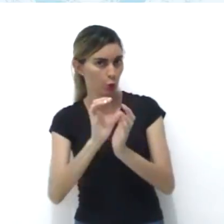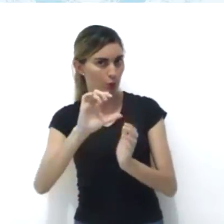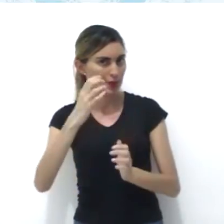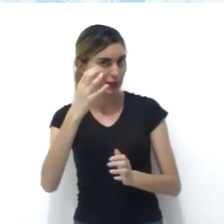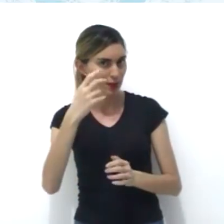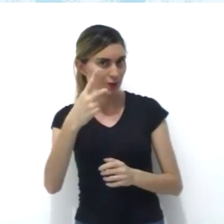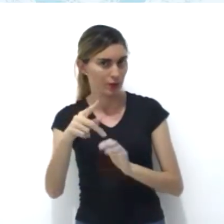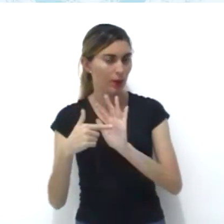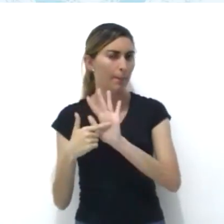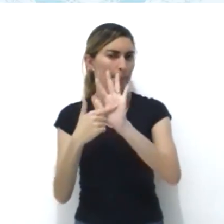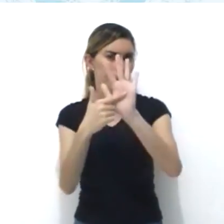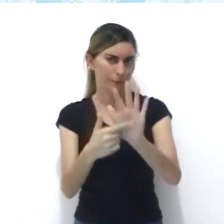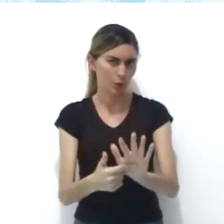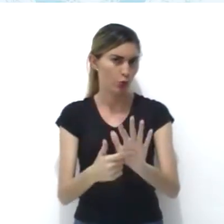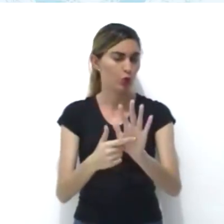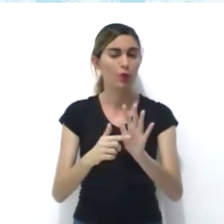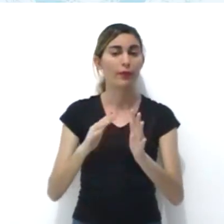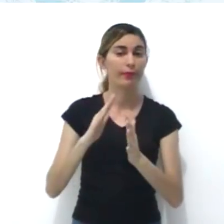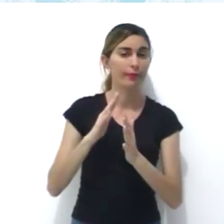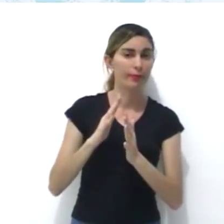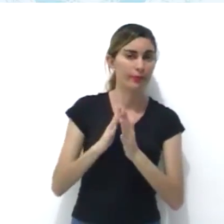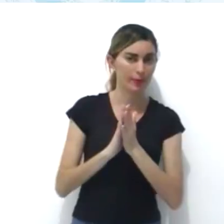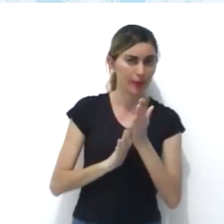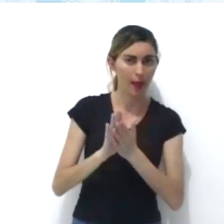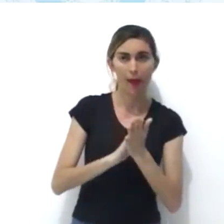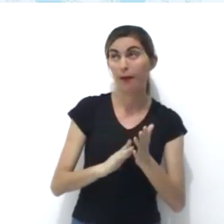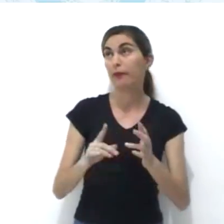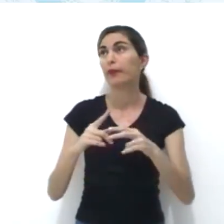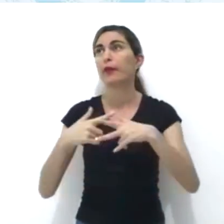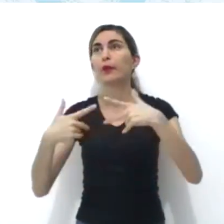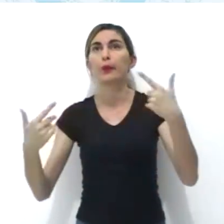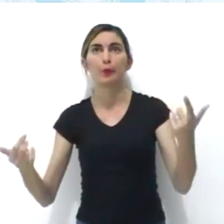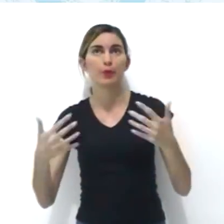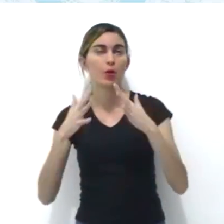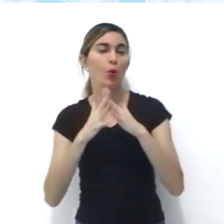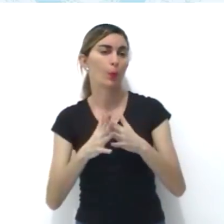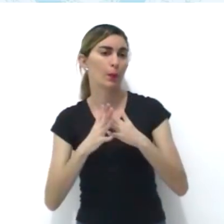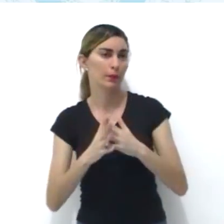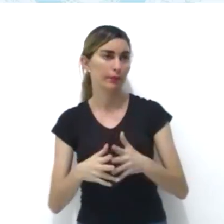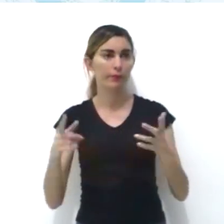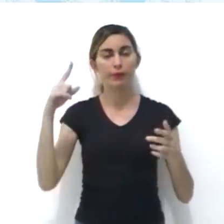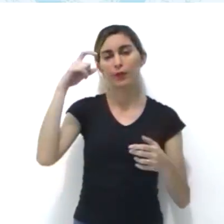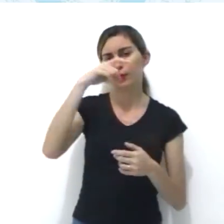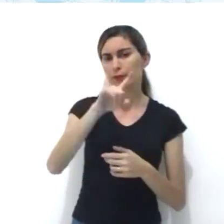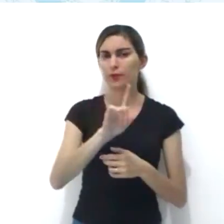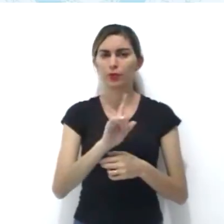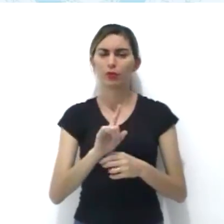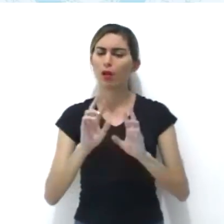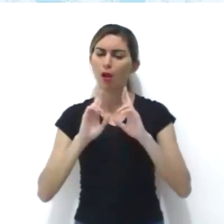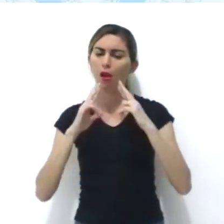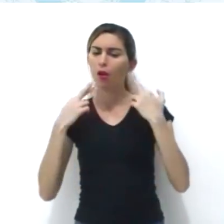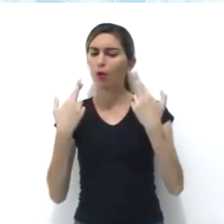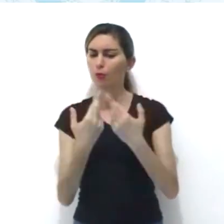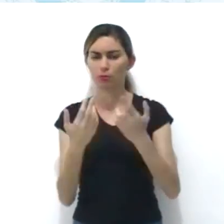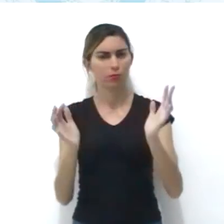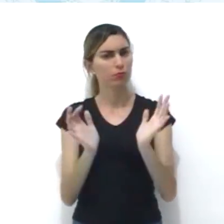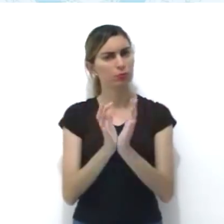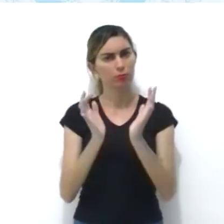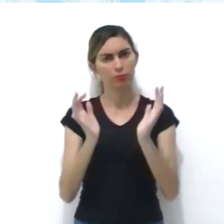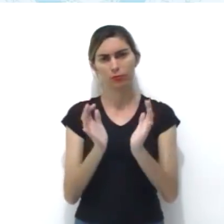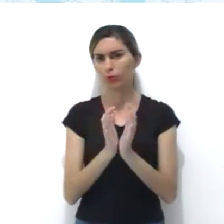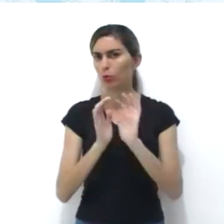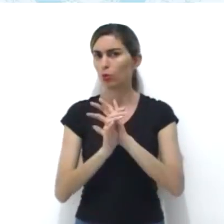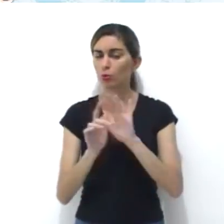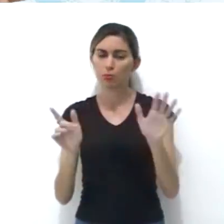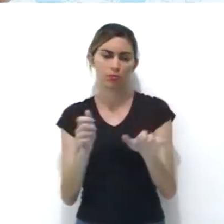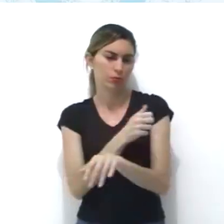de Ciências para vocês, mostrei que o clube não é nada, né, de muito complicado, muito complexo. É uma reunião de um